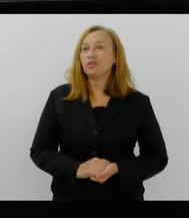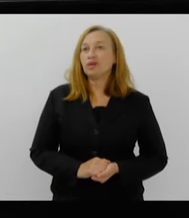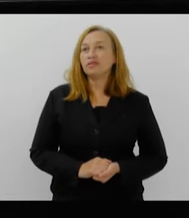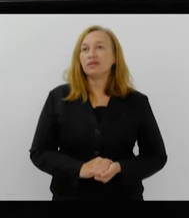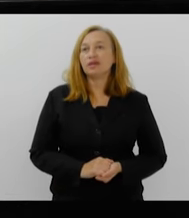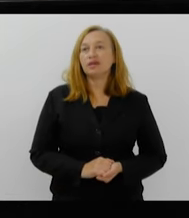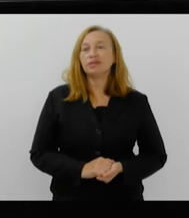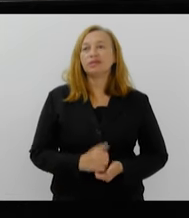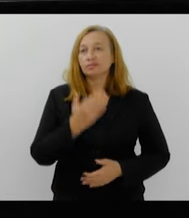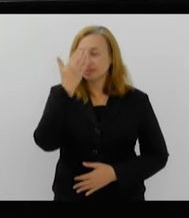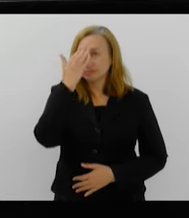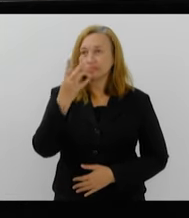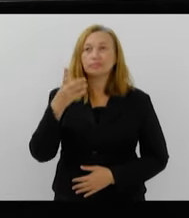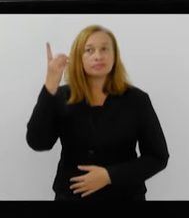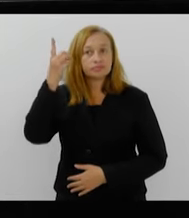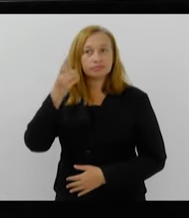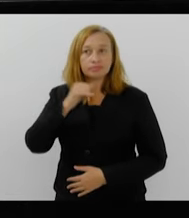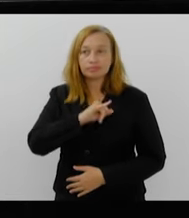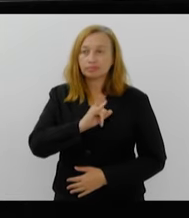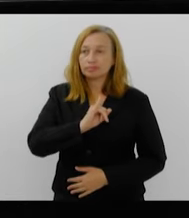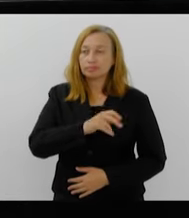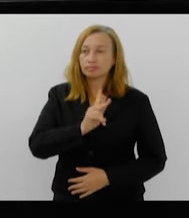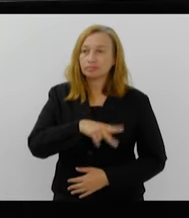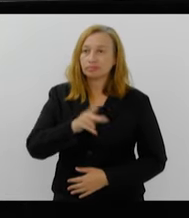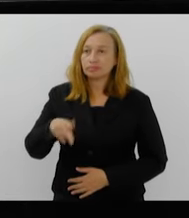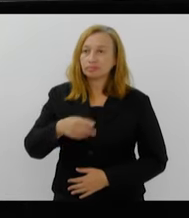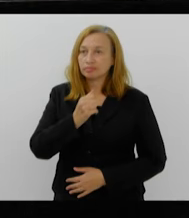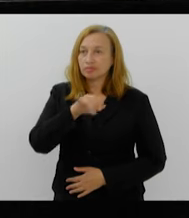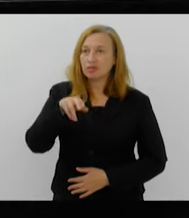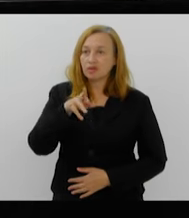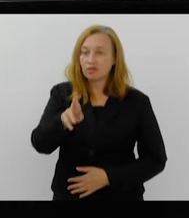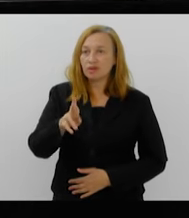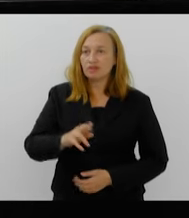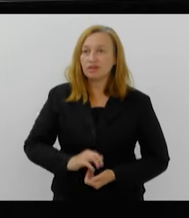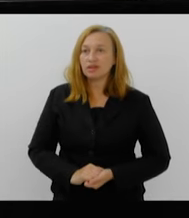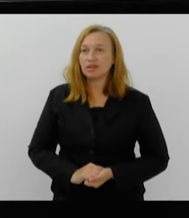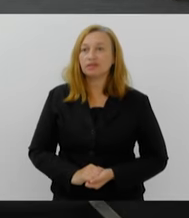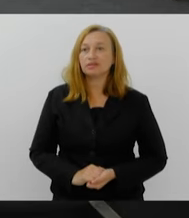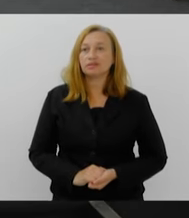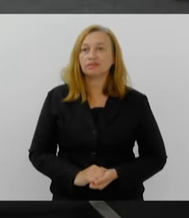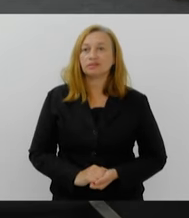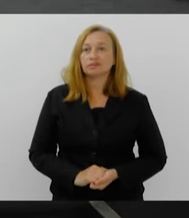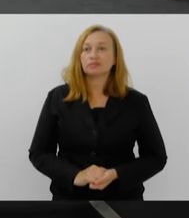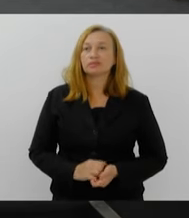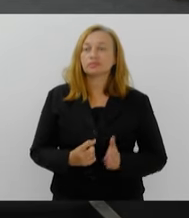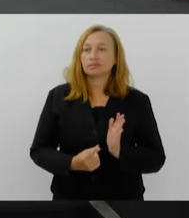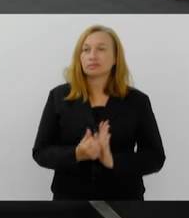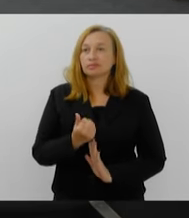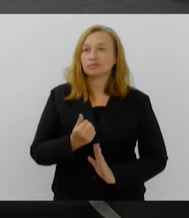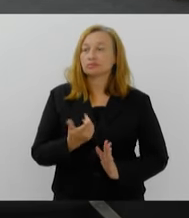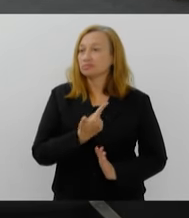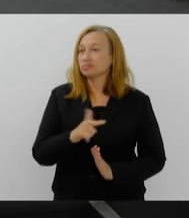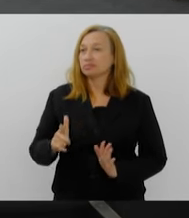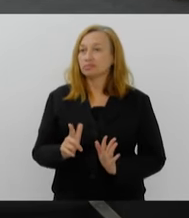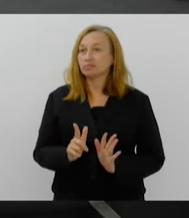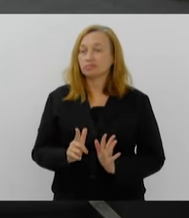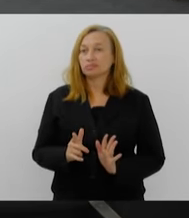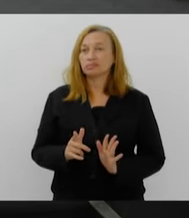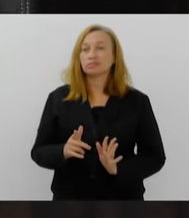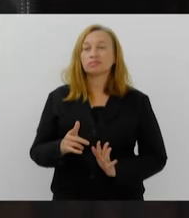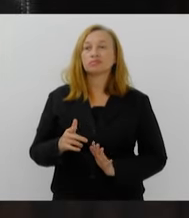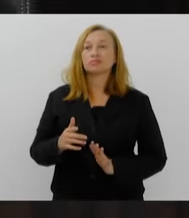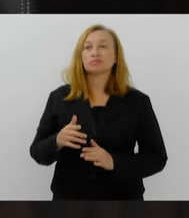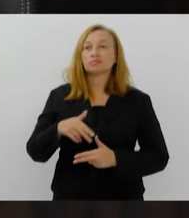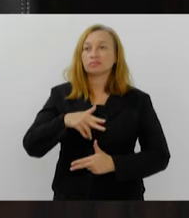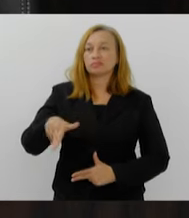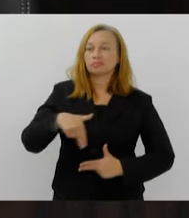Obrigada, deputado professor Josimar, consignado vossa fala como discussão do orçamento. Não havendo mais oradores